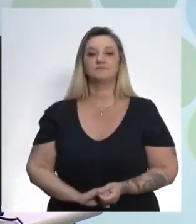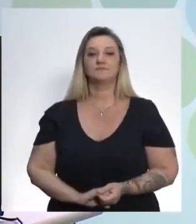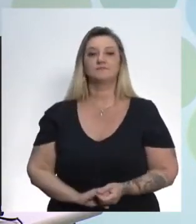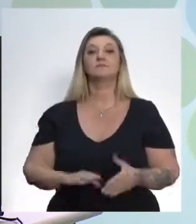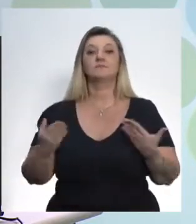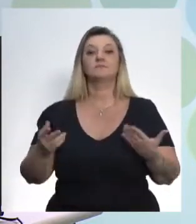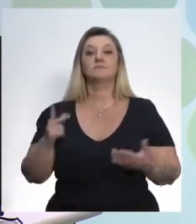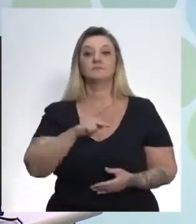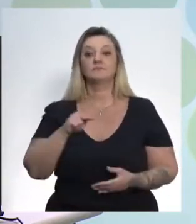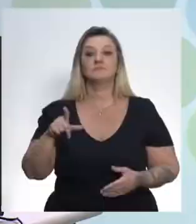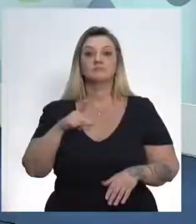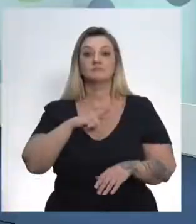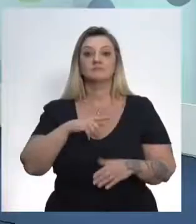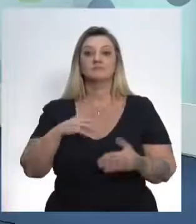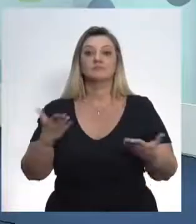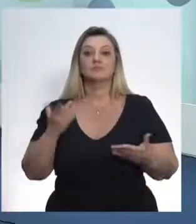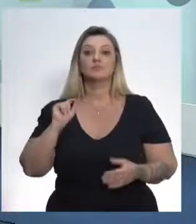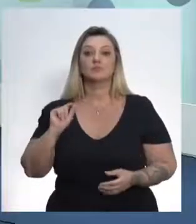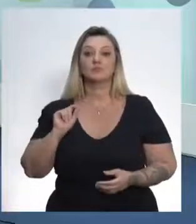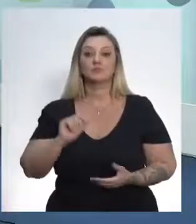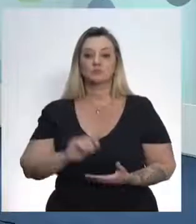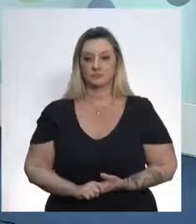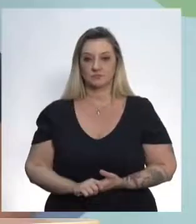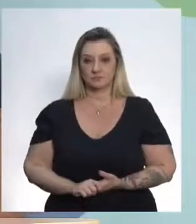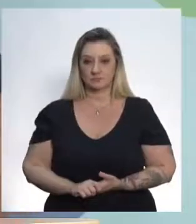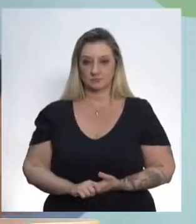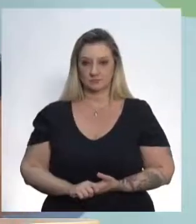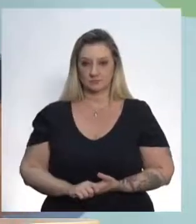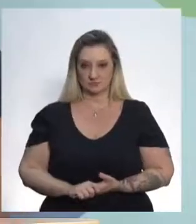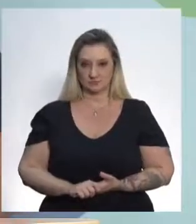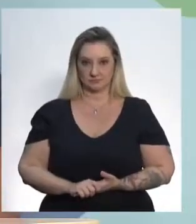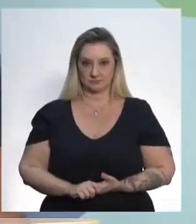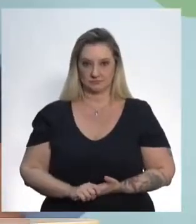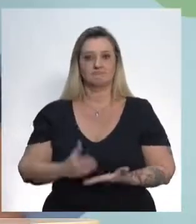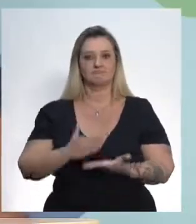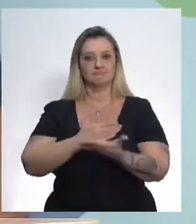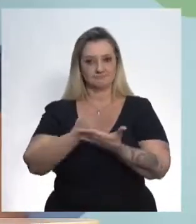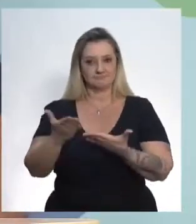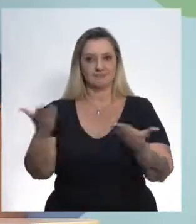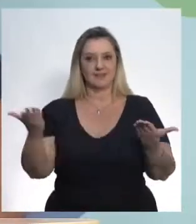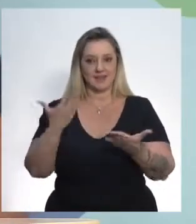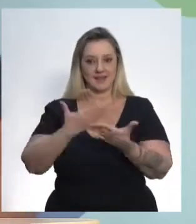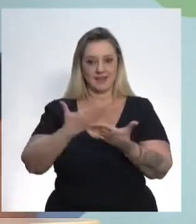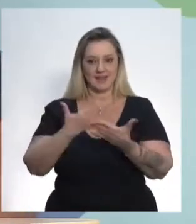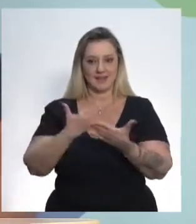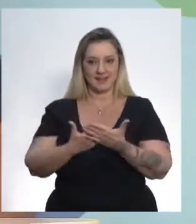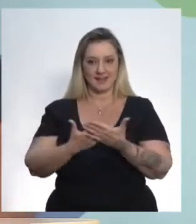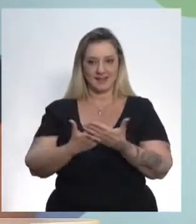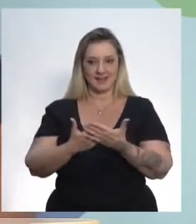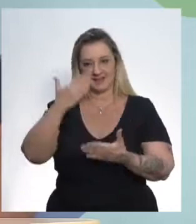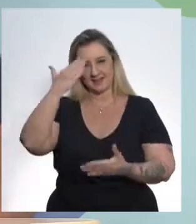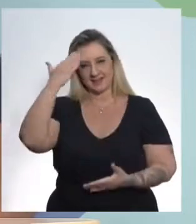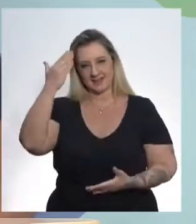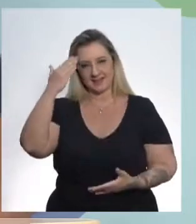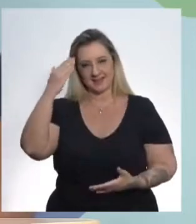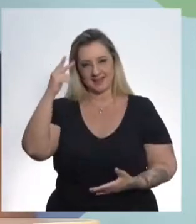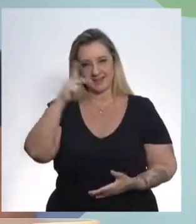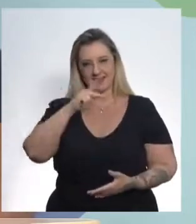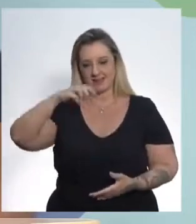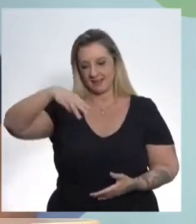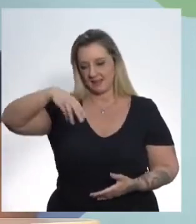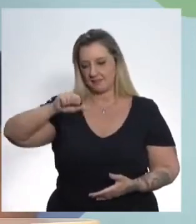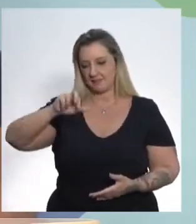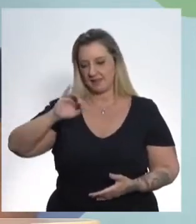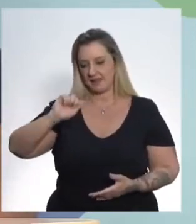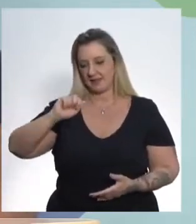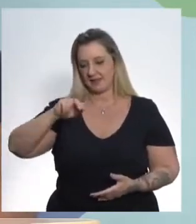o que nós temos agora? Vamos iniciar a aula, apesar de já ter iniciado aí com a professora Mariana, agradecer ela pelo